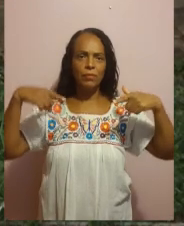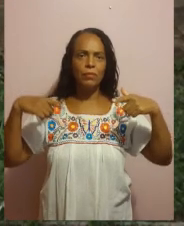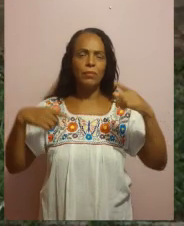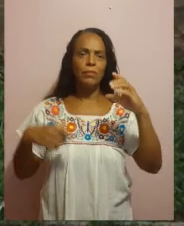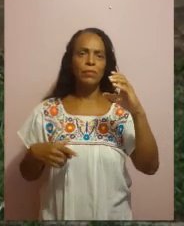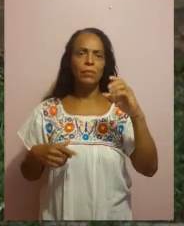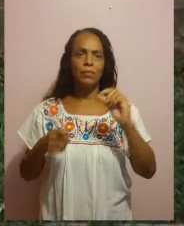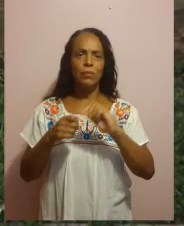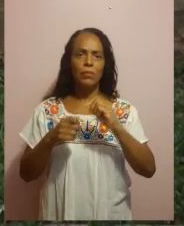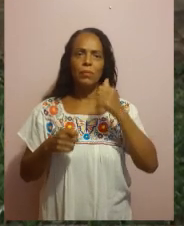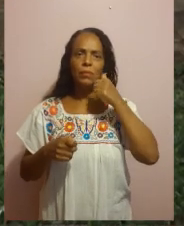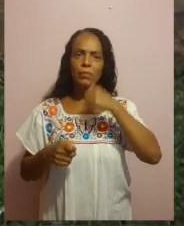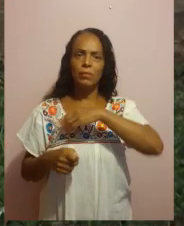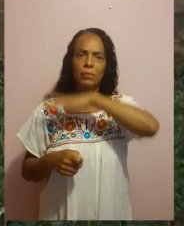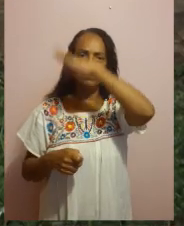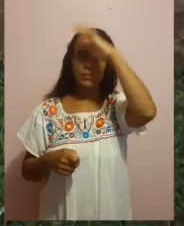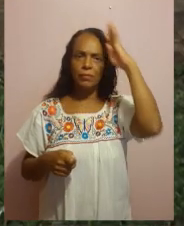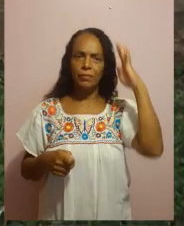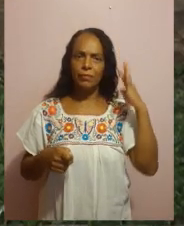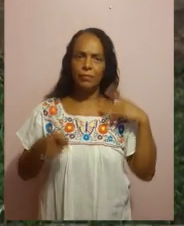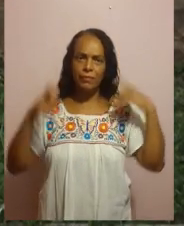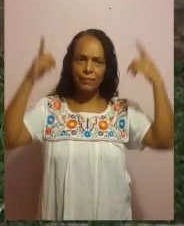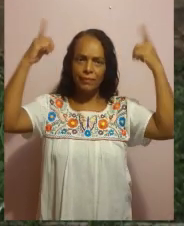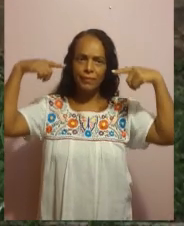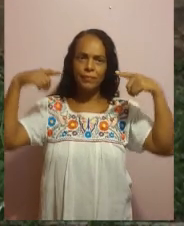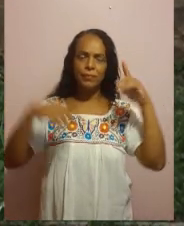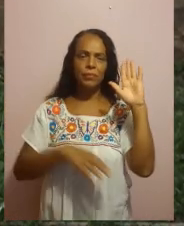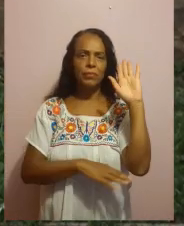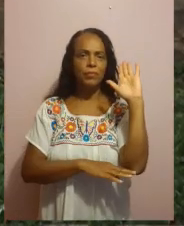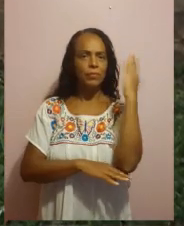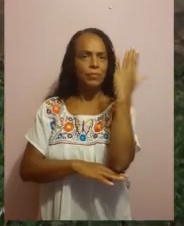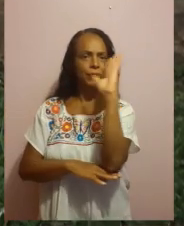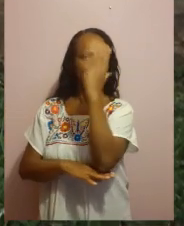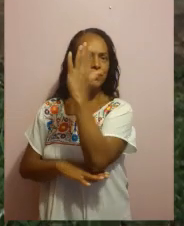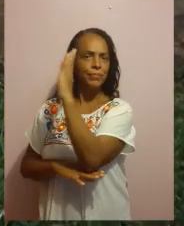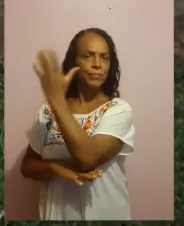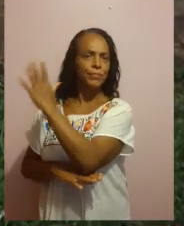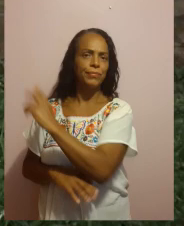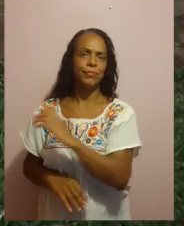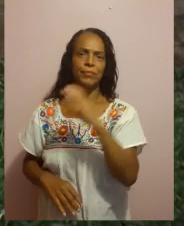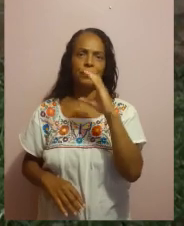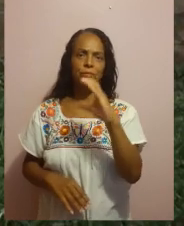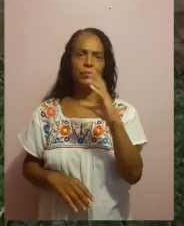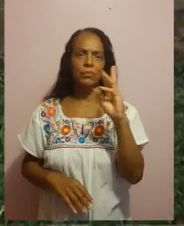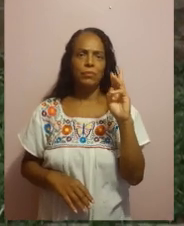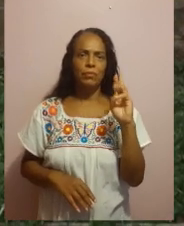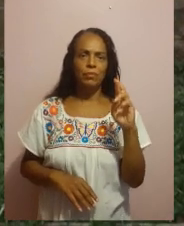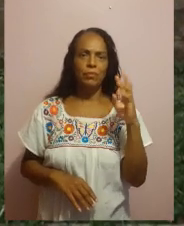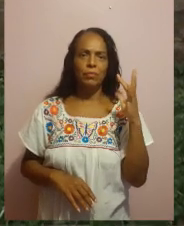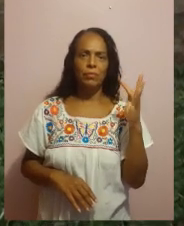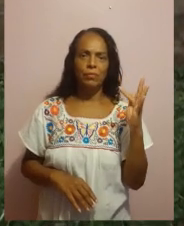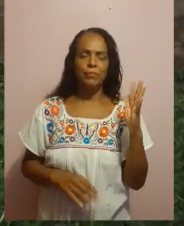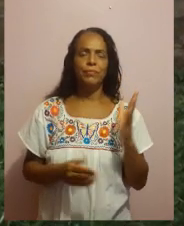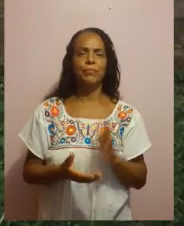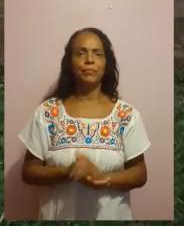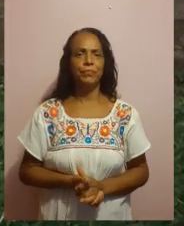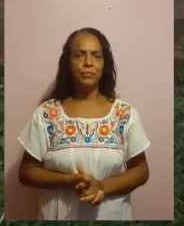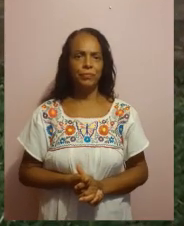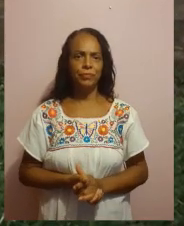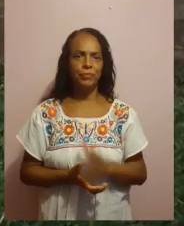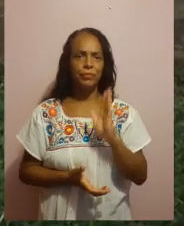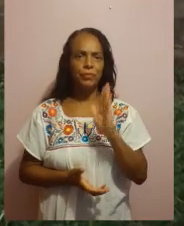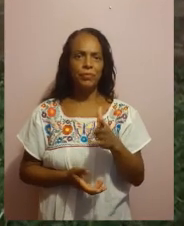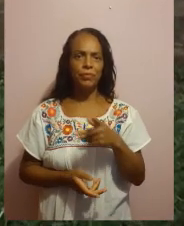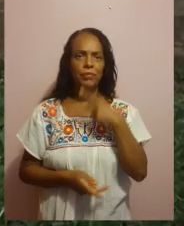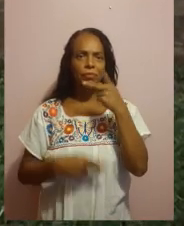da Floresta. Daí que falamos um pouquinho, pelo menos, de alguns